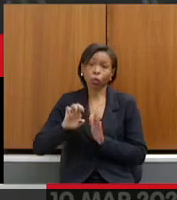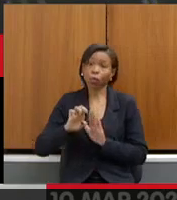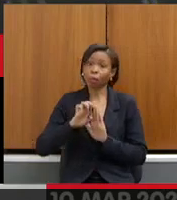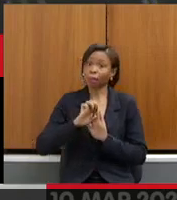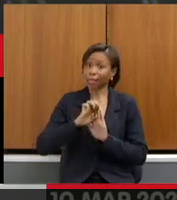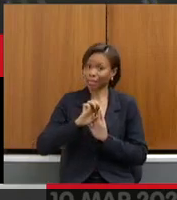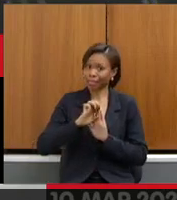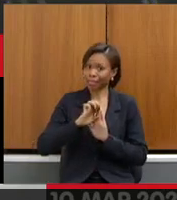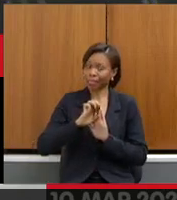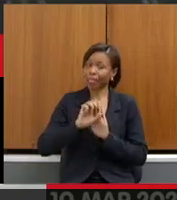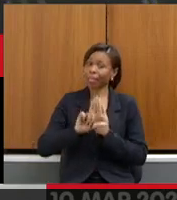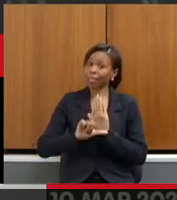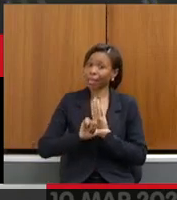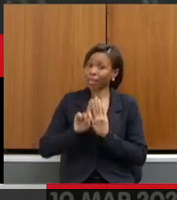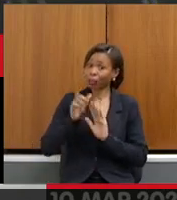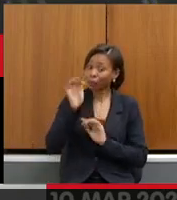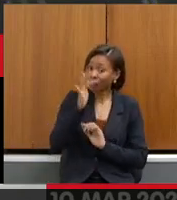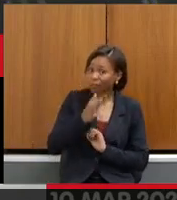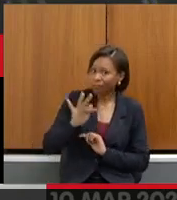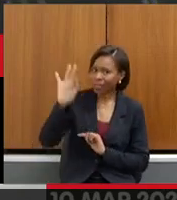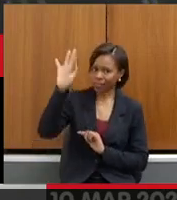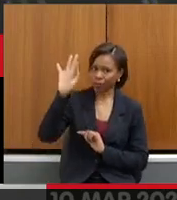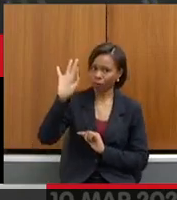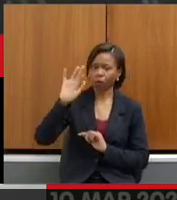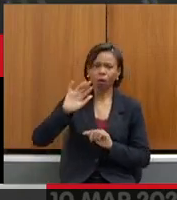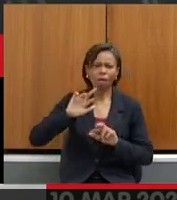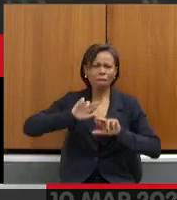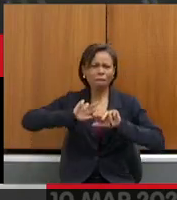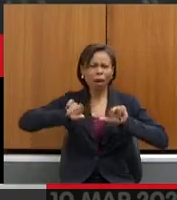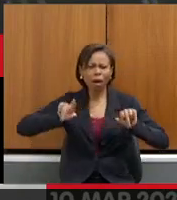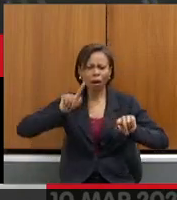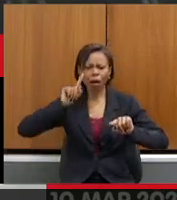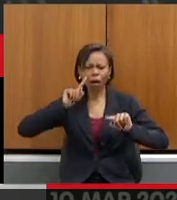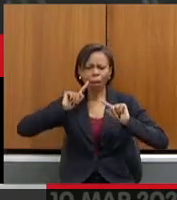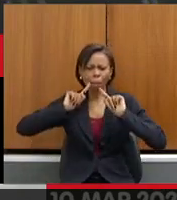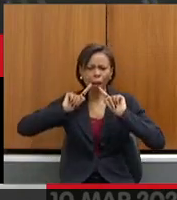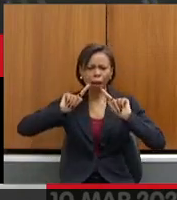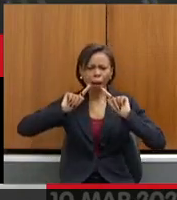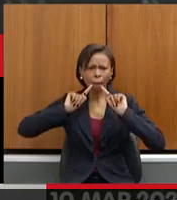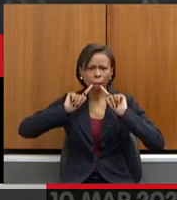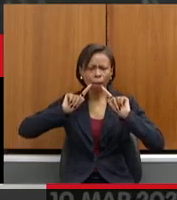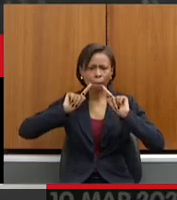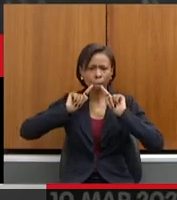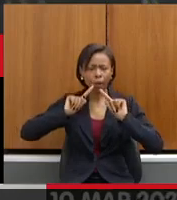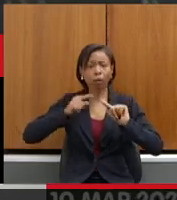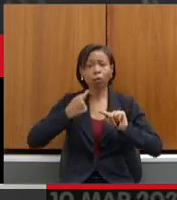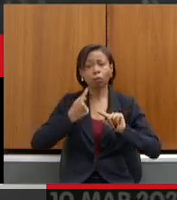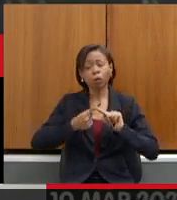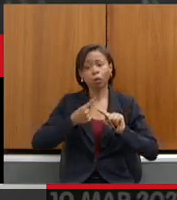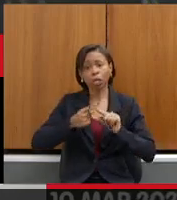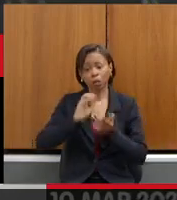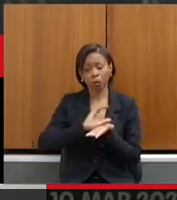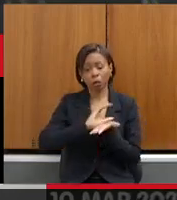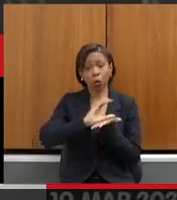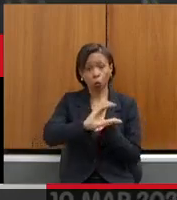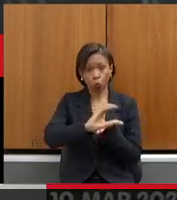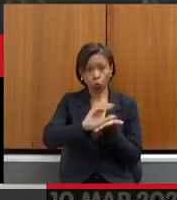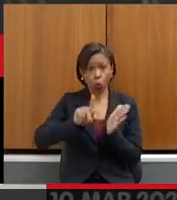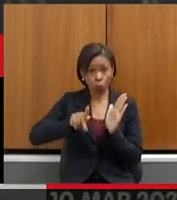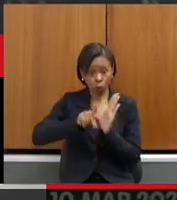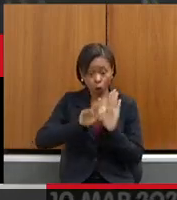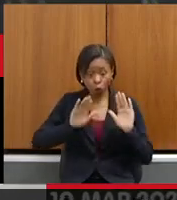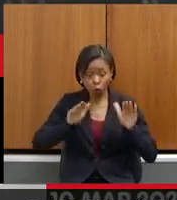federais diversas reclamações chegam que os recursos federais que são destinados aos municípios